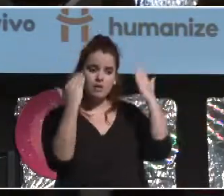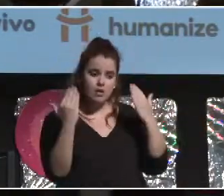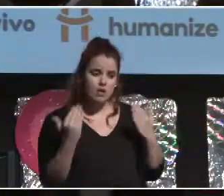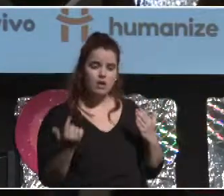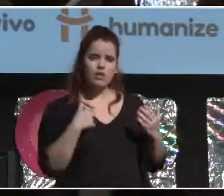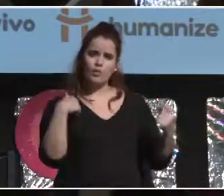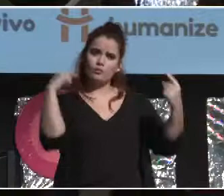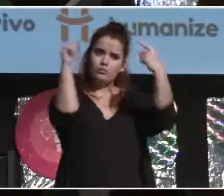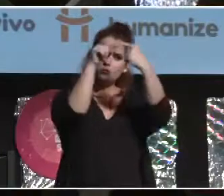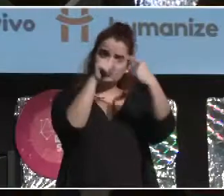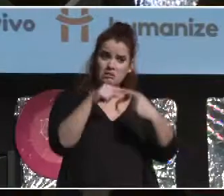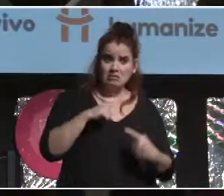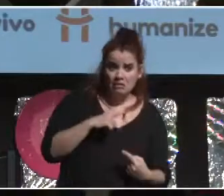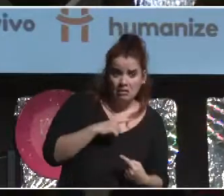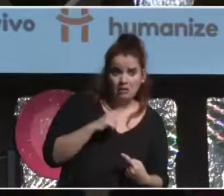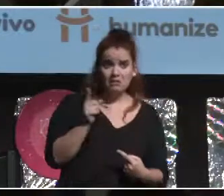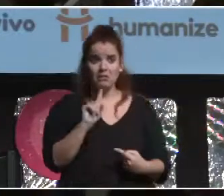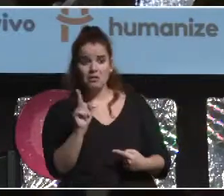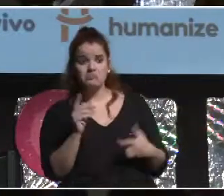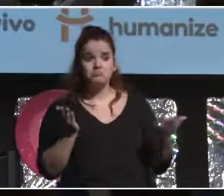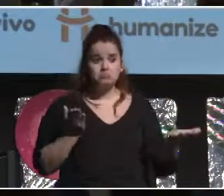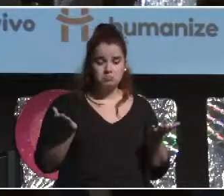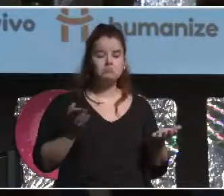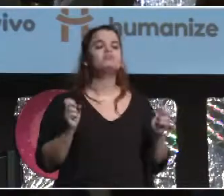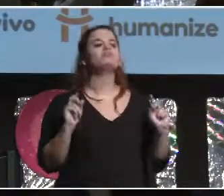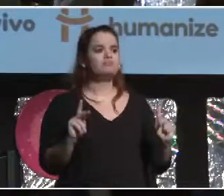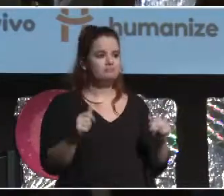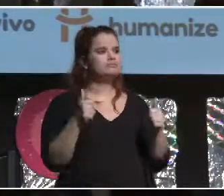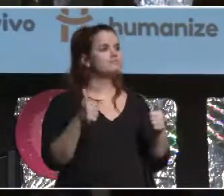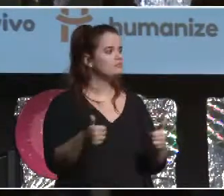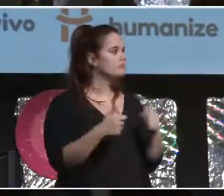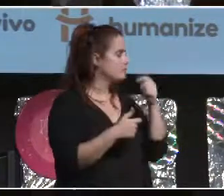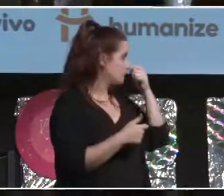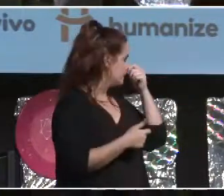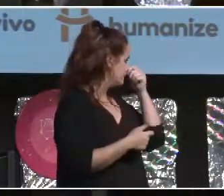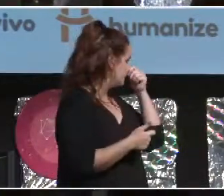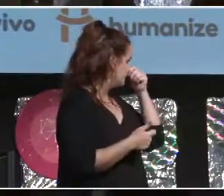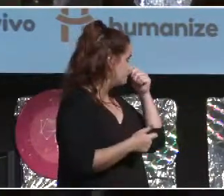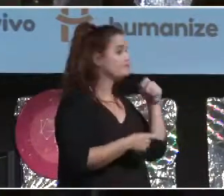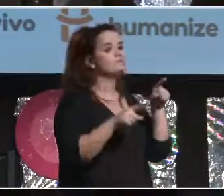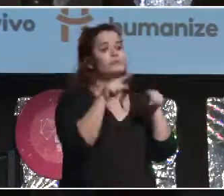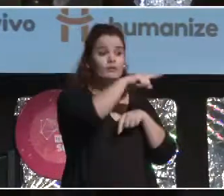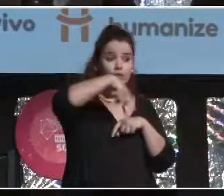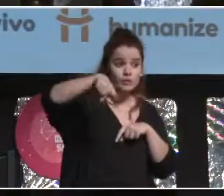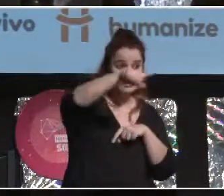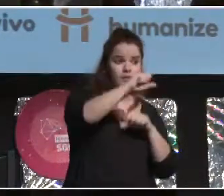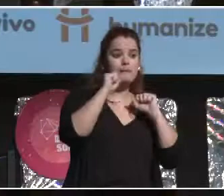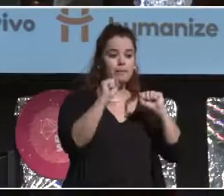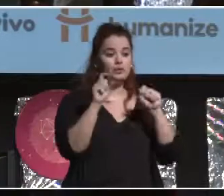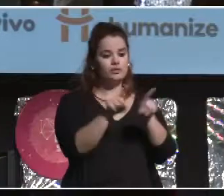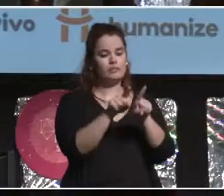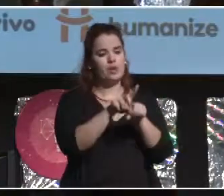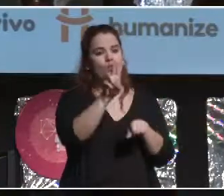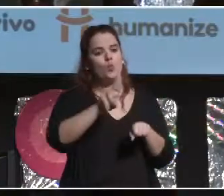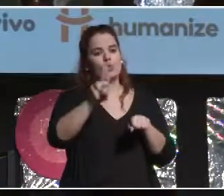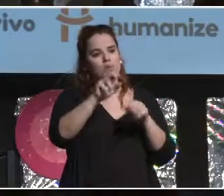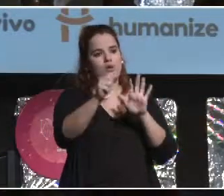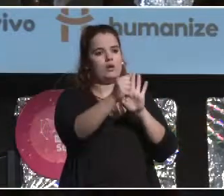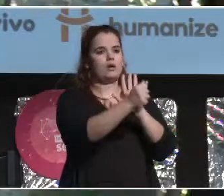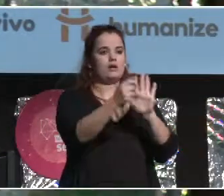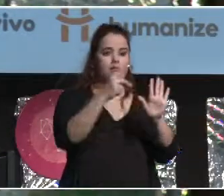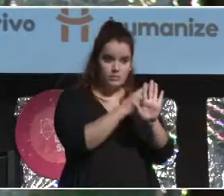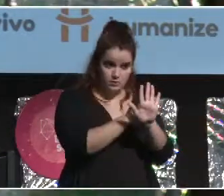do desenvolvimento sustentável, tá bom? E fiquem em mente que vocês podem fazer perguntas pelo app. Então, entrando